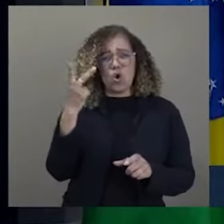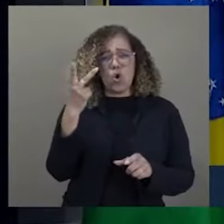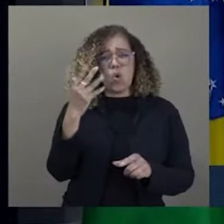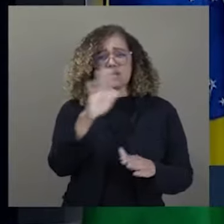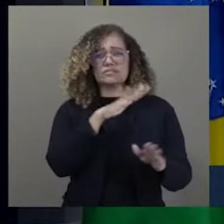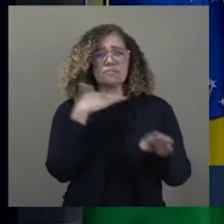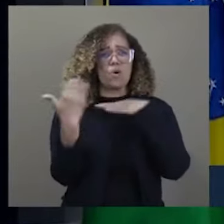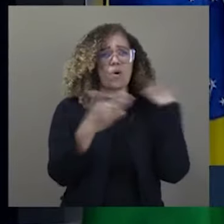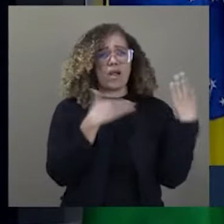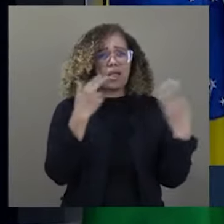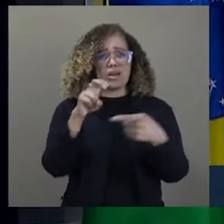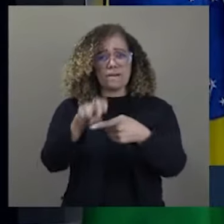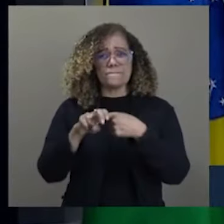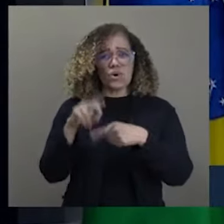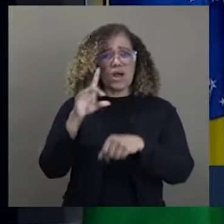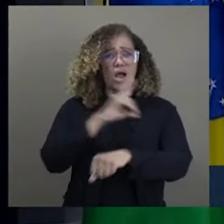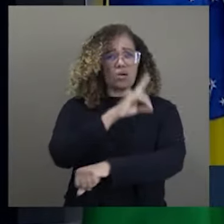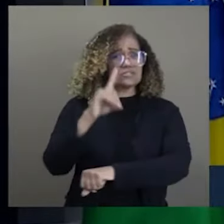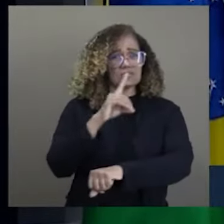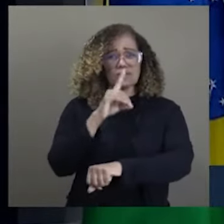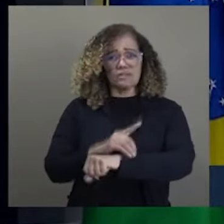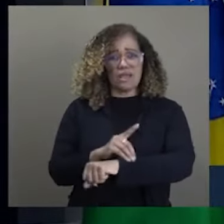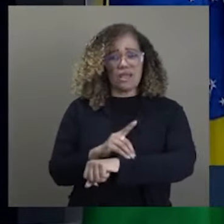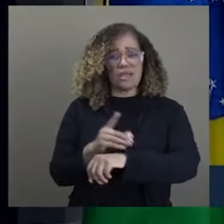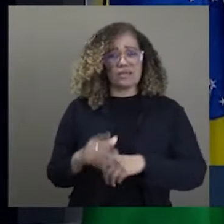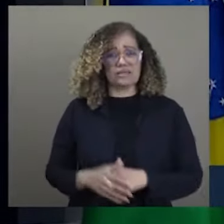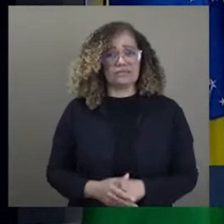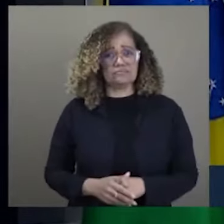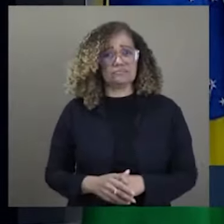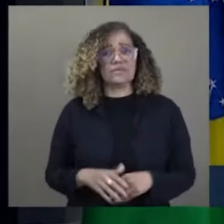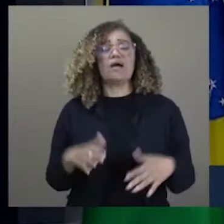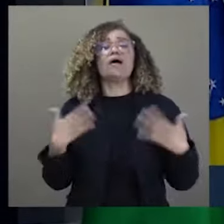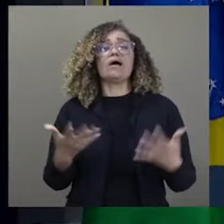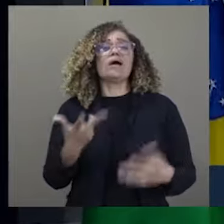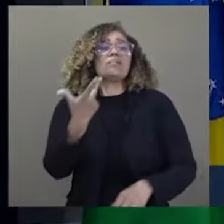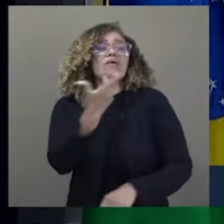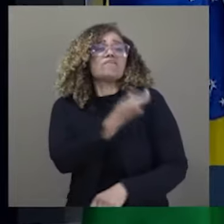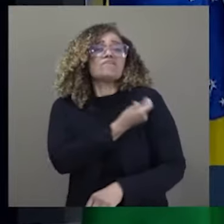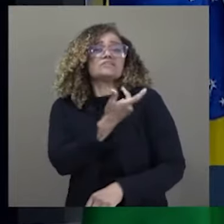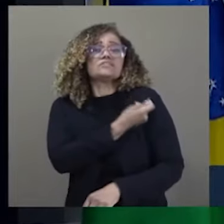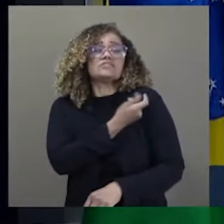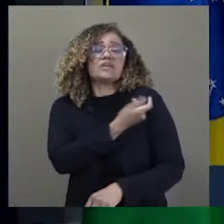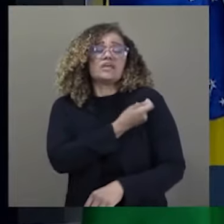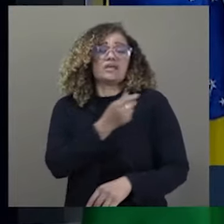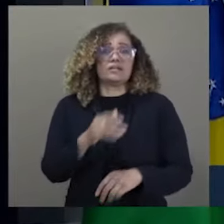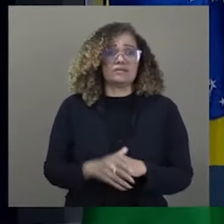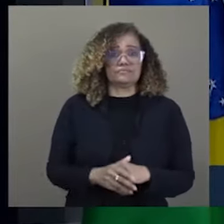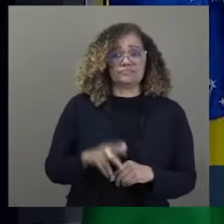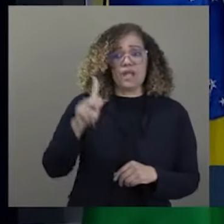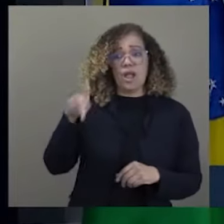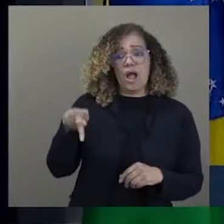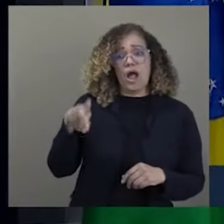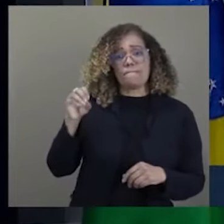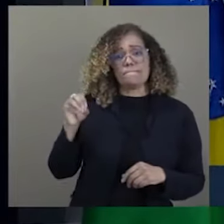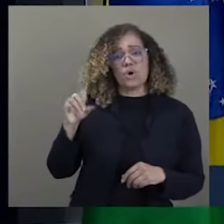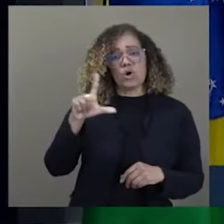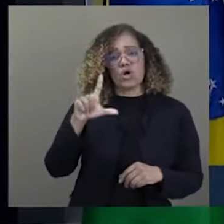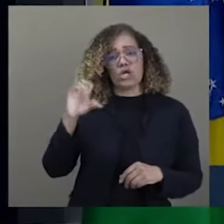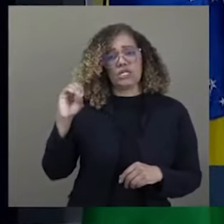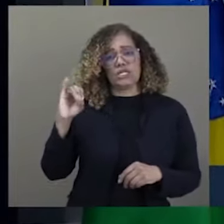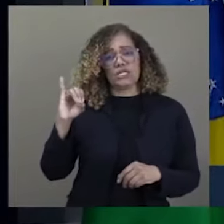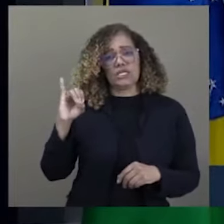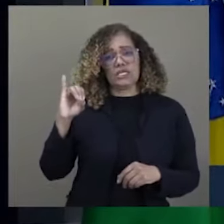Cadê e tem uma coisa as vacinas poliomelite febre amarela